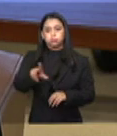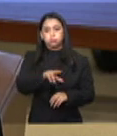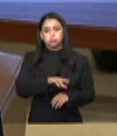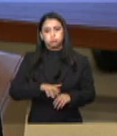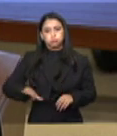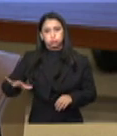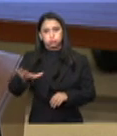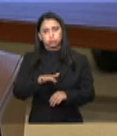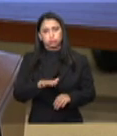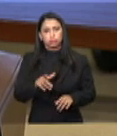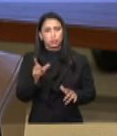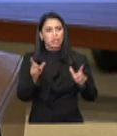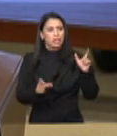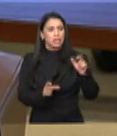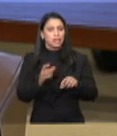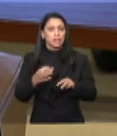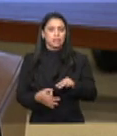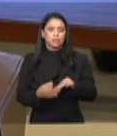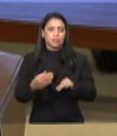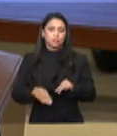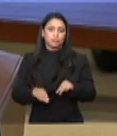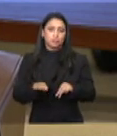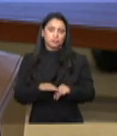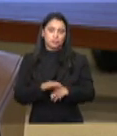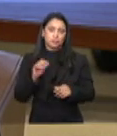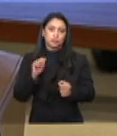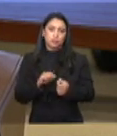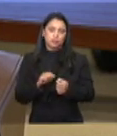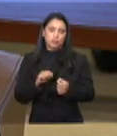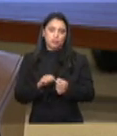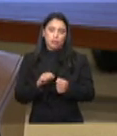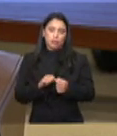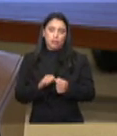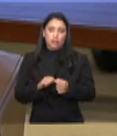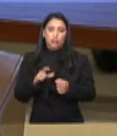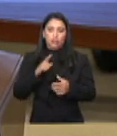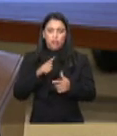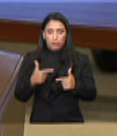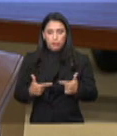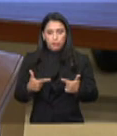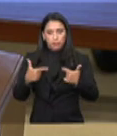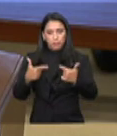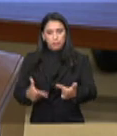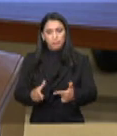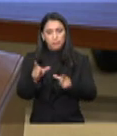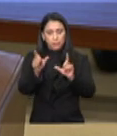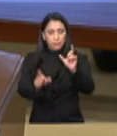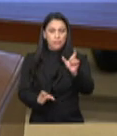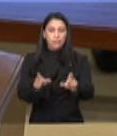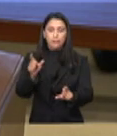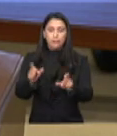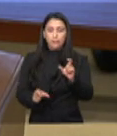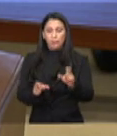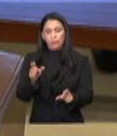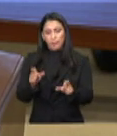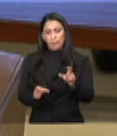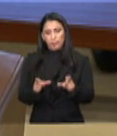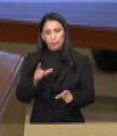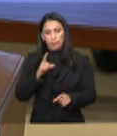autorizando que cada ministro Gilmar Mendes fizesse essa aplicação individualizada.